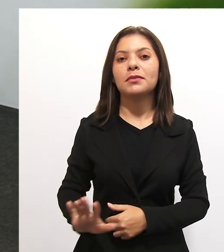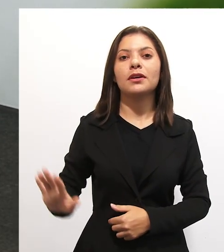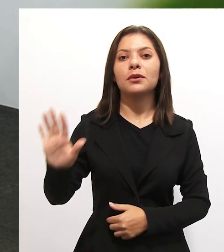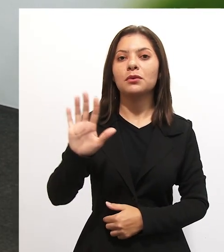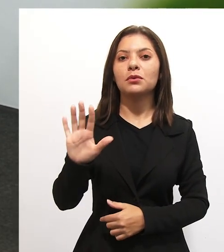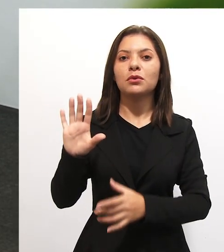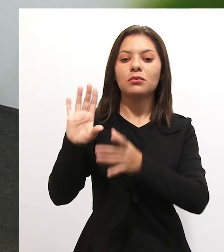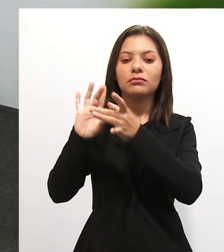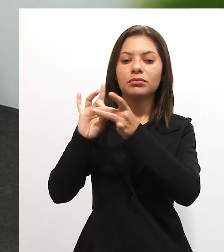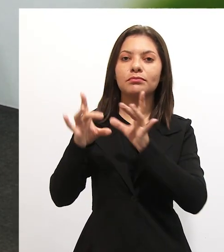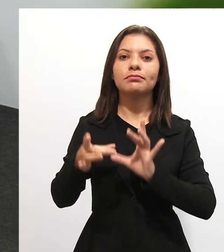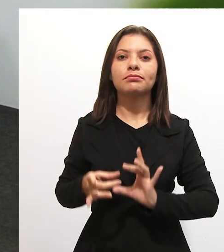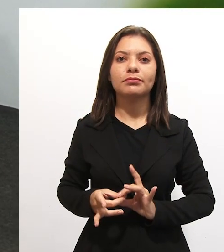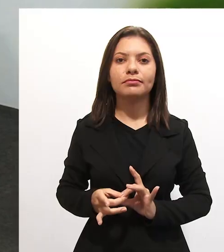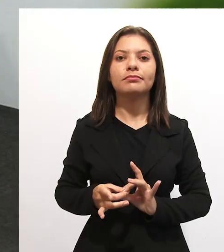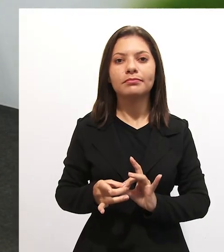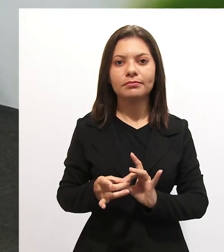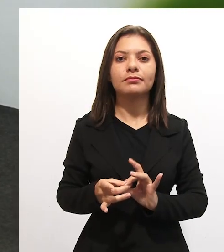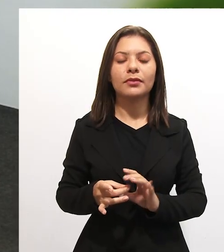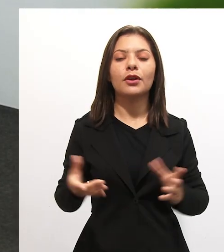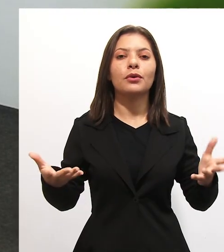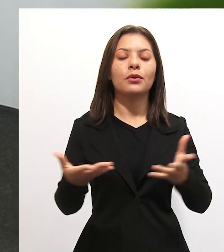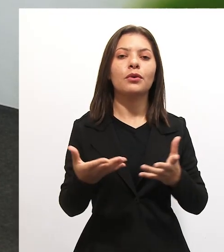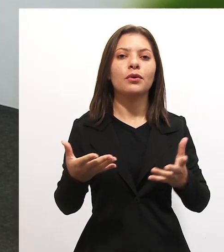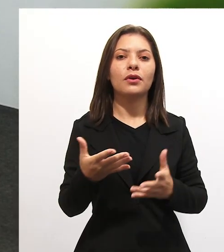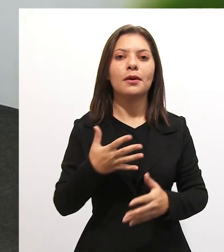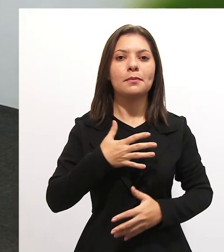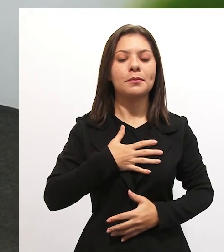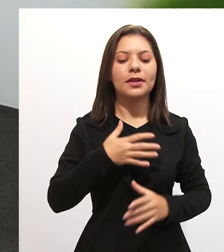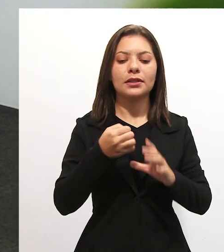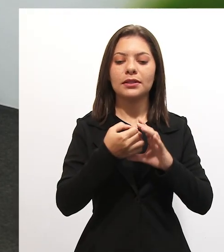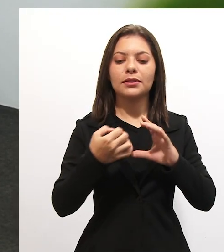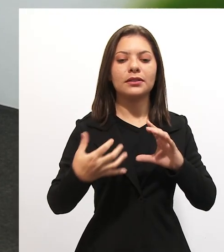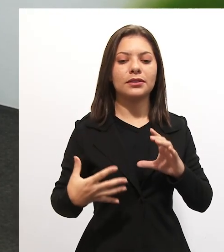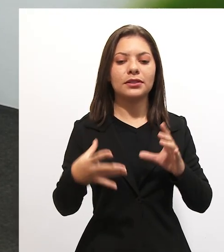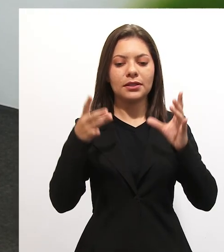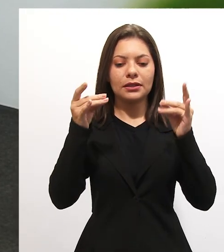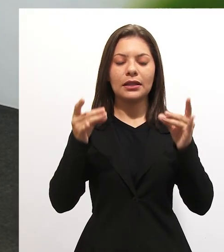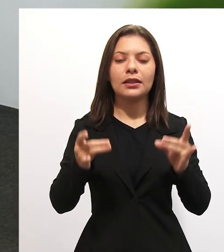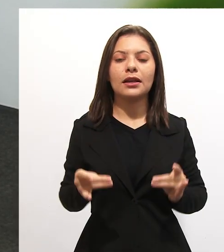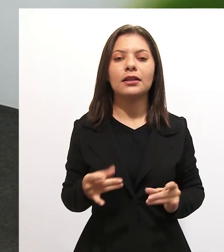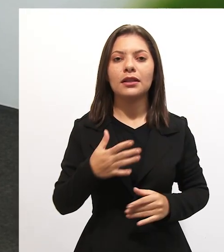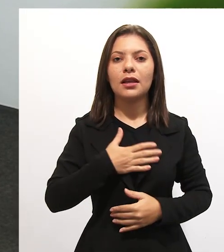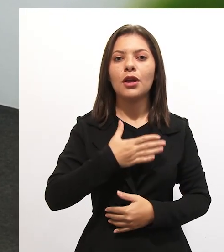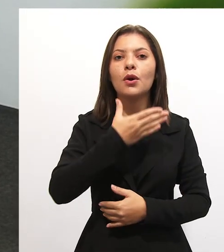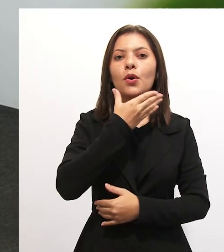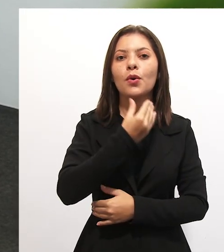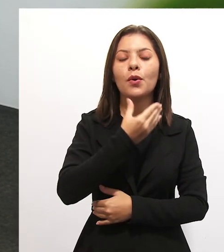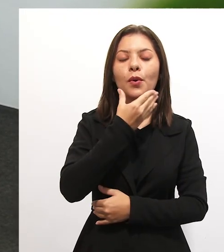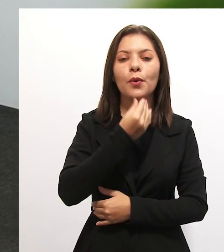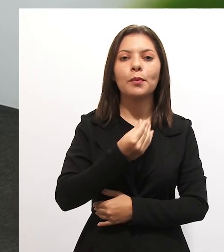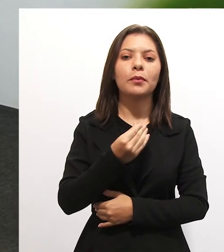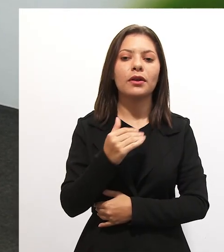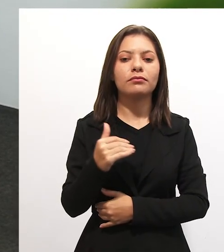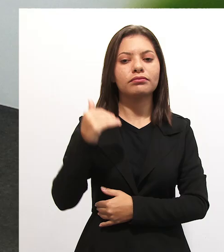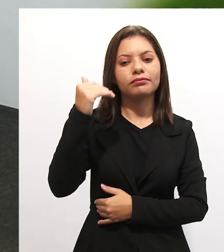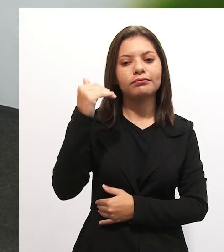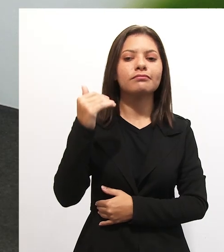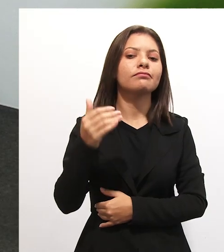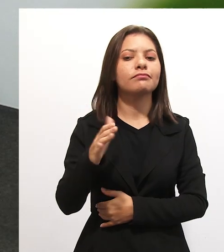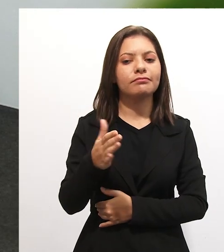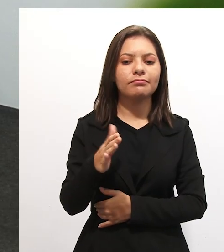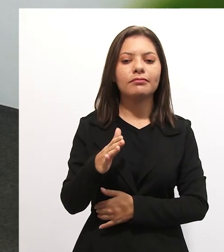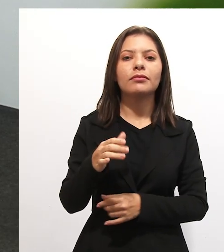com pontos interligados. Vou falar um pouquinho das minhas características. Eu sou um homem com estatura